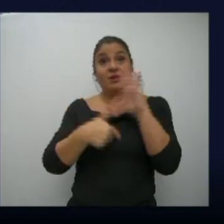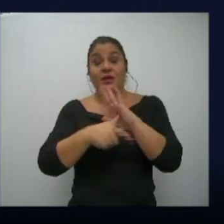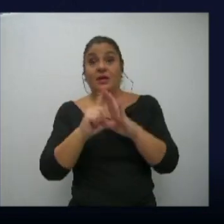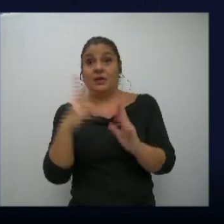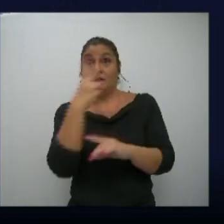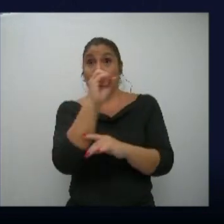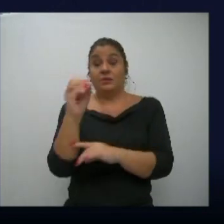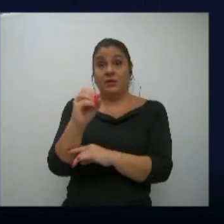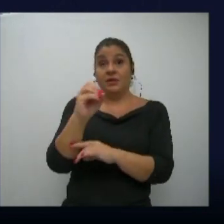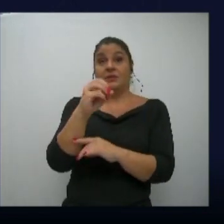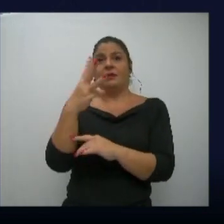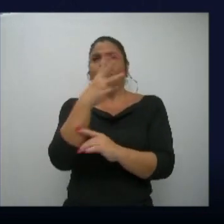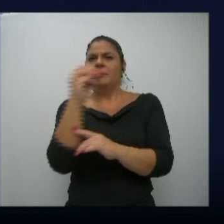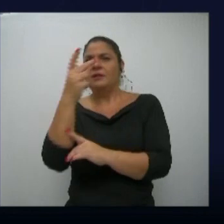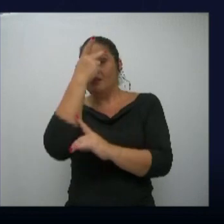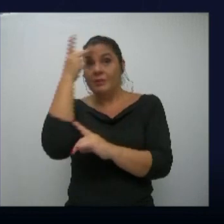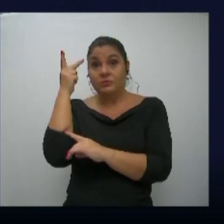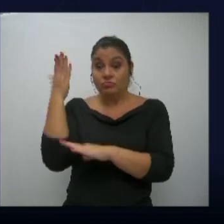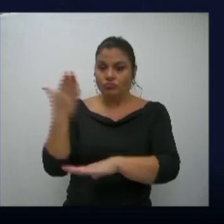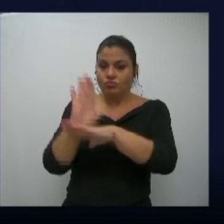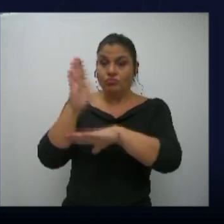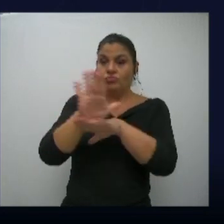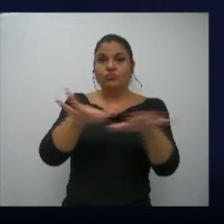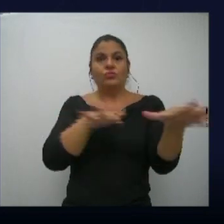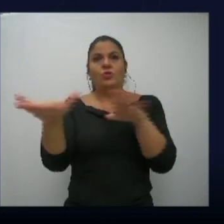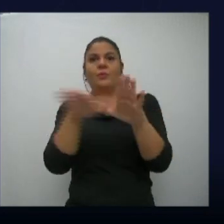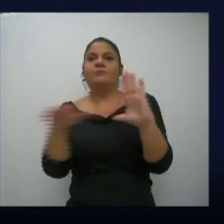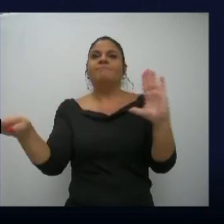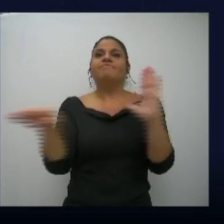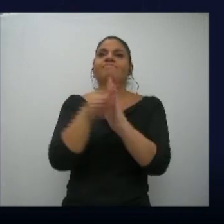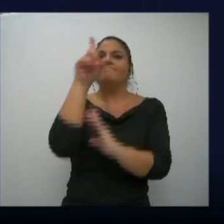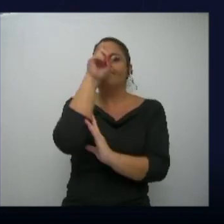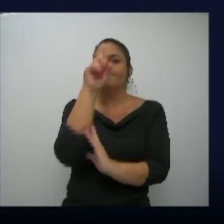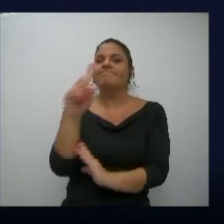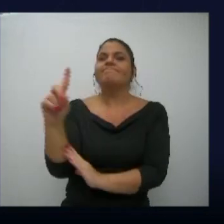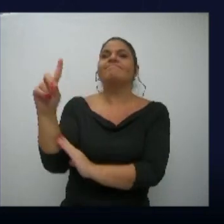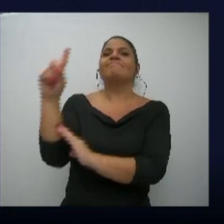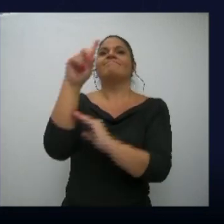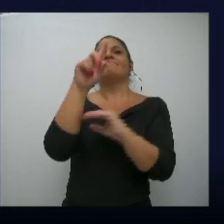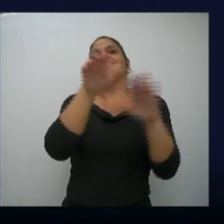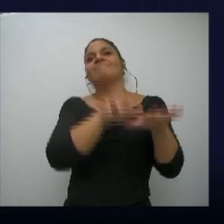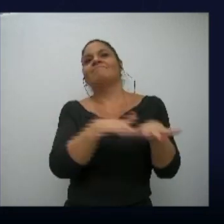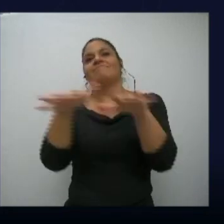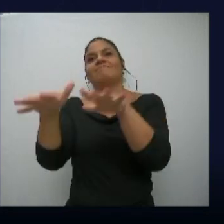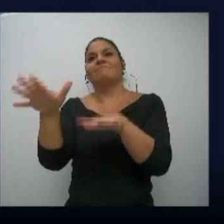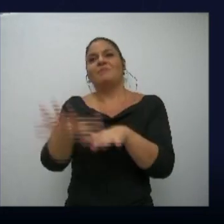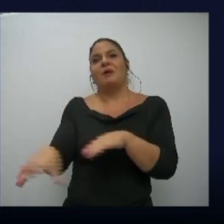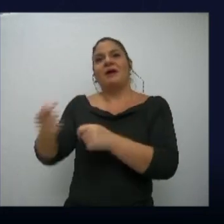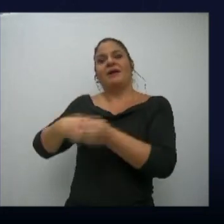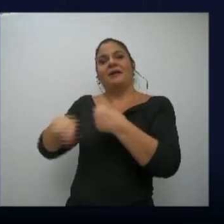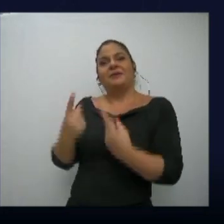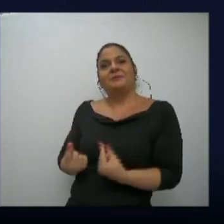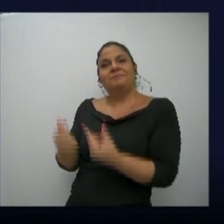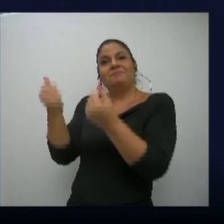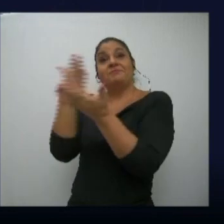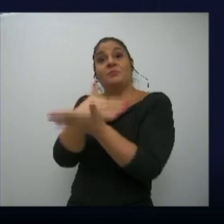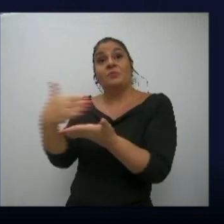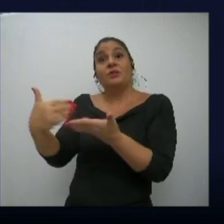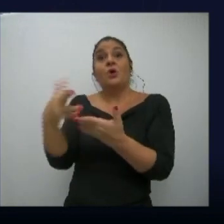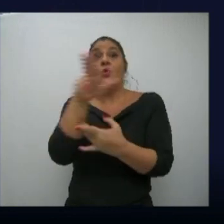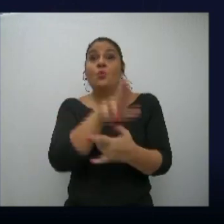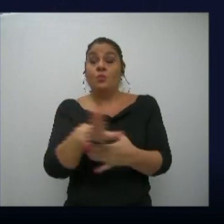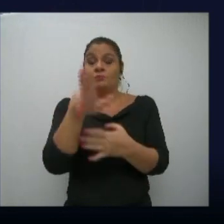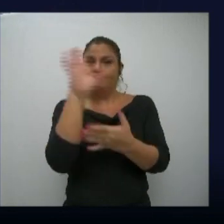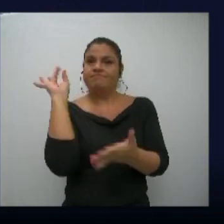200 pessoas presentes que ajudam movimento até chegar o grande dia de ida para o mercado de capitais e começar a